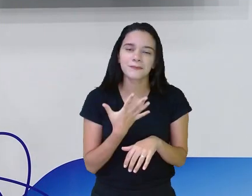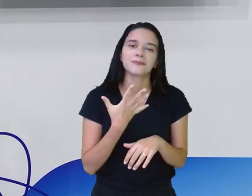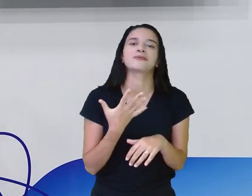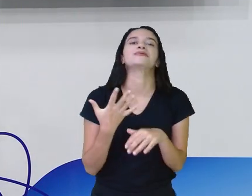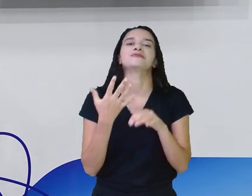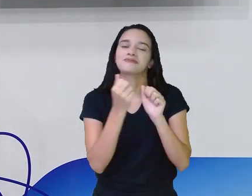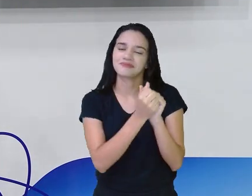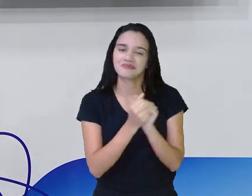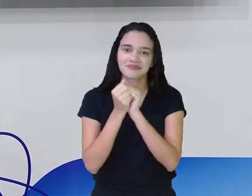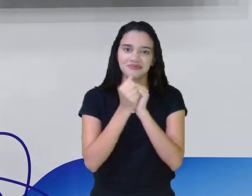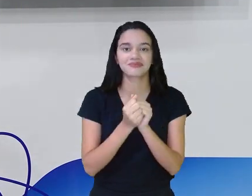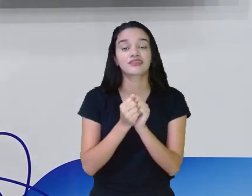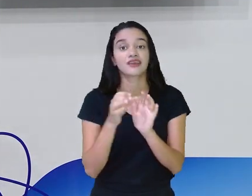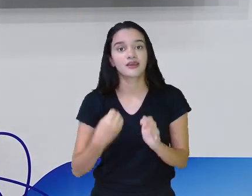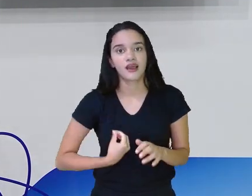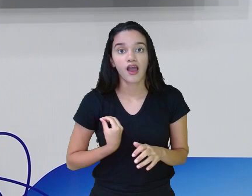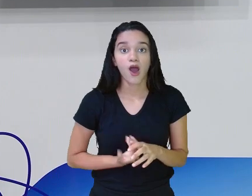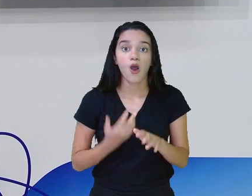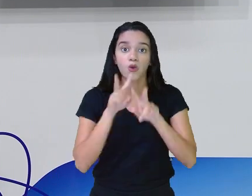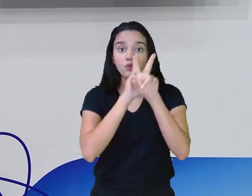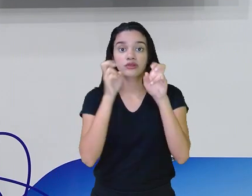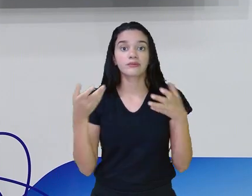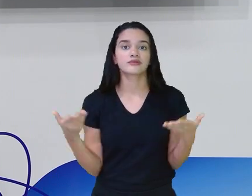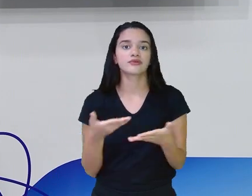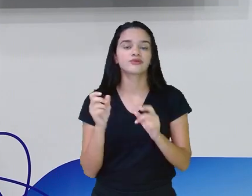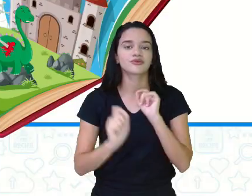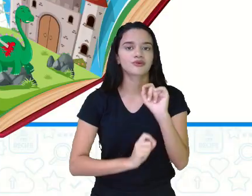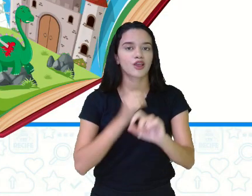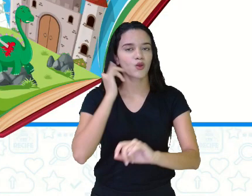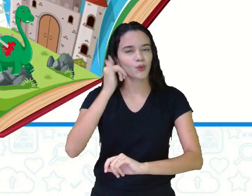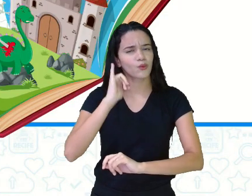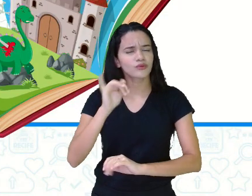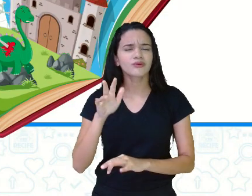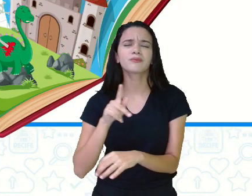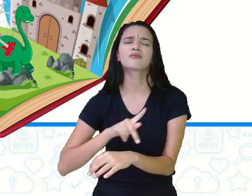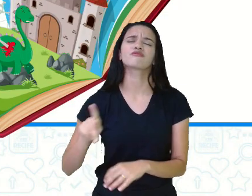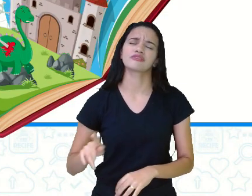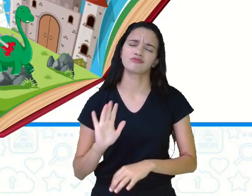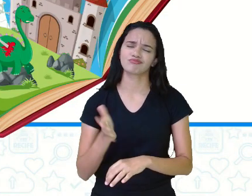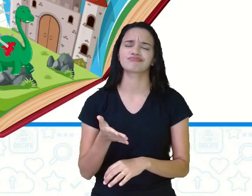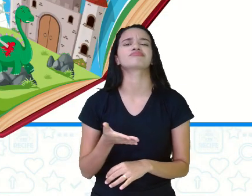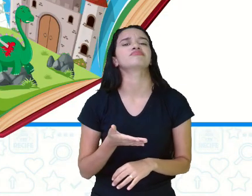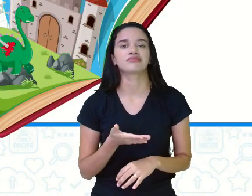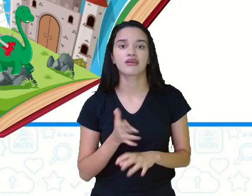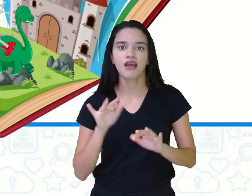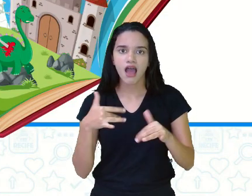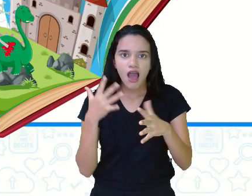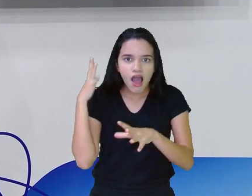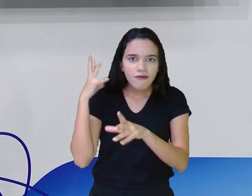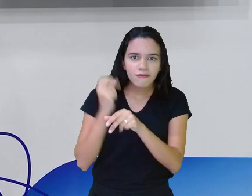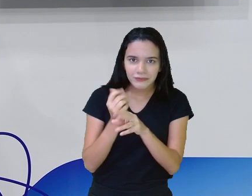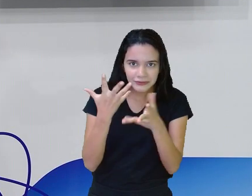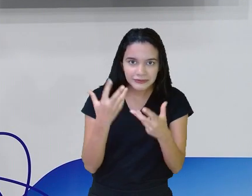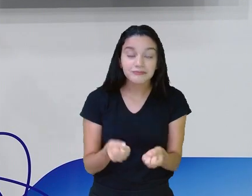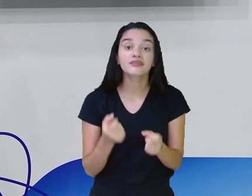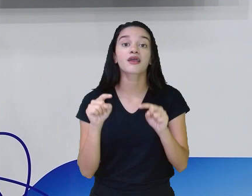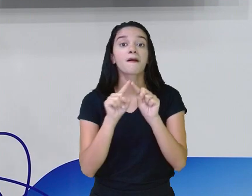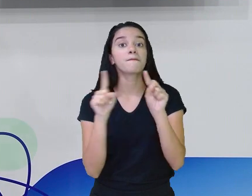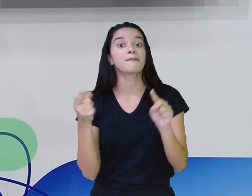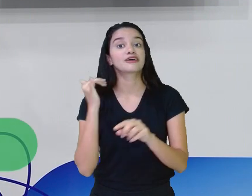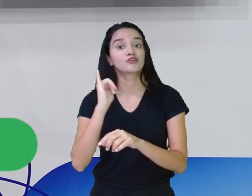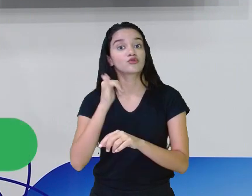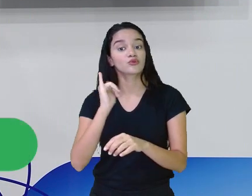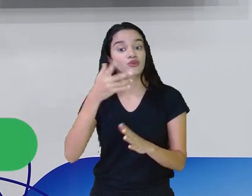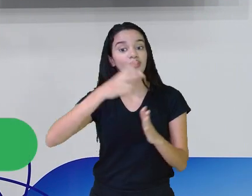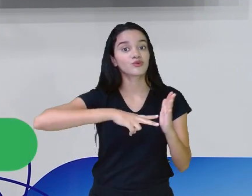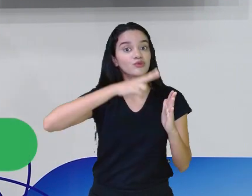você aí. O tema da aula de hoje é o conto. Professora, a gente já trabalhou isso, vamos dar uma revisada, mas o conto que eu